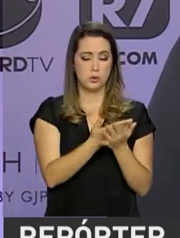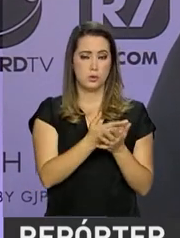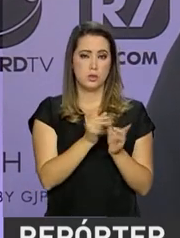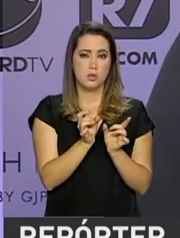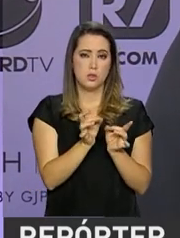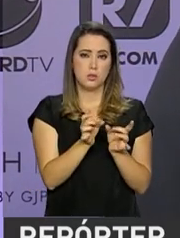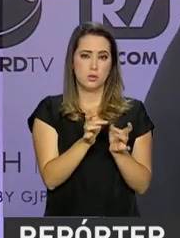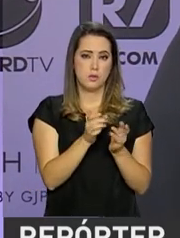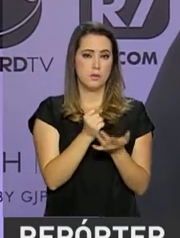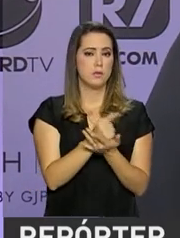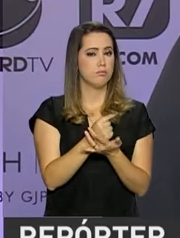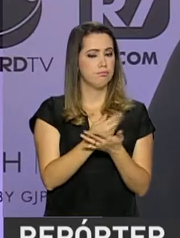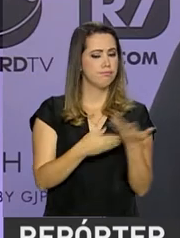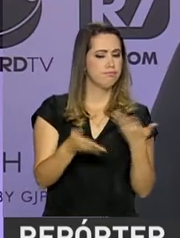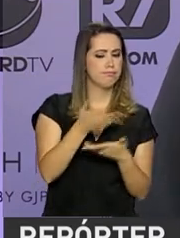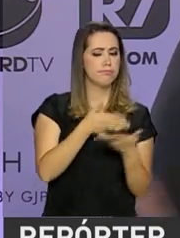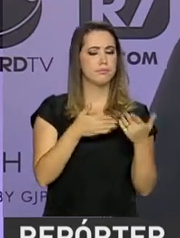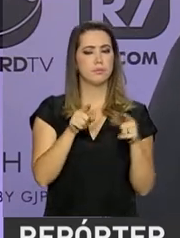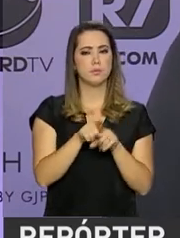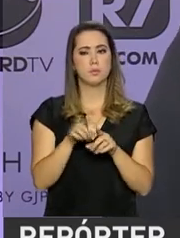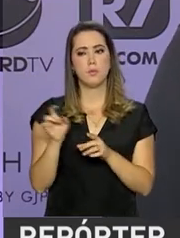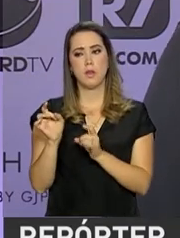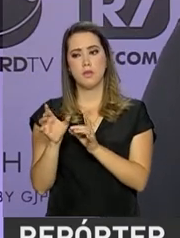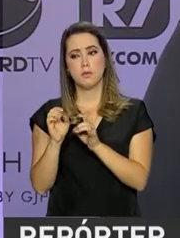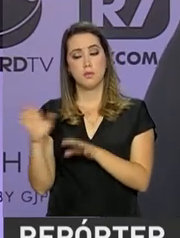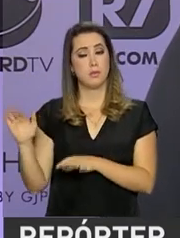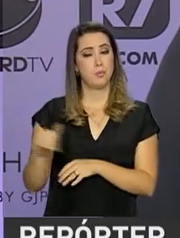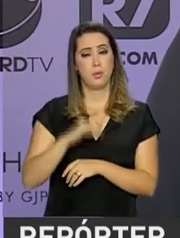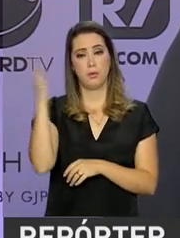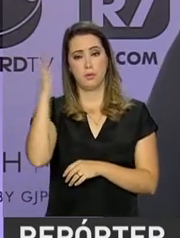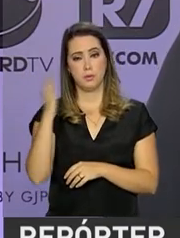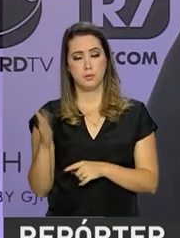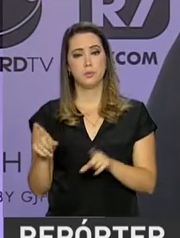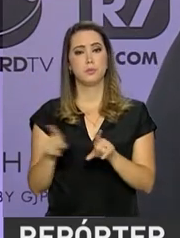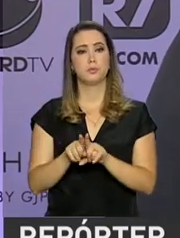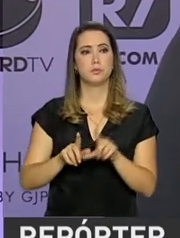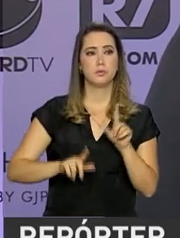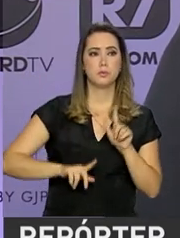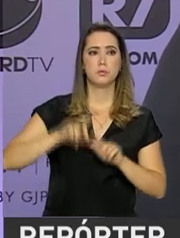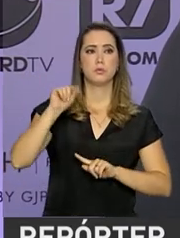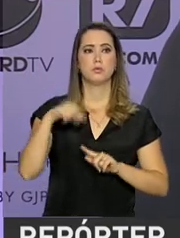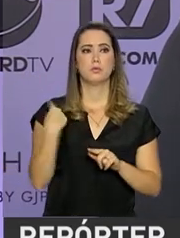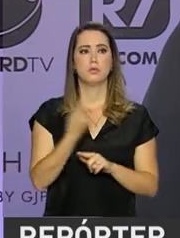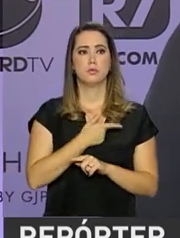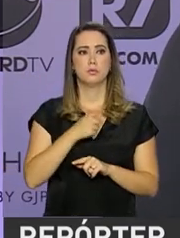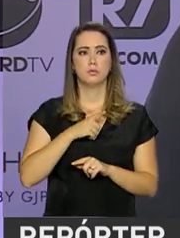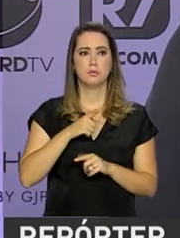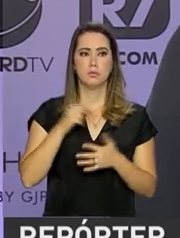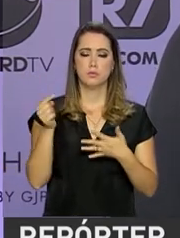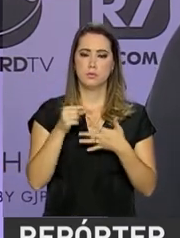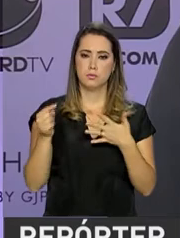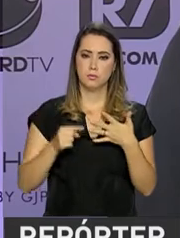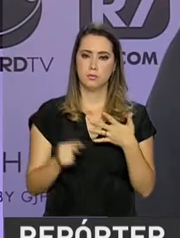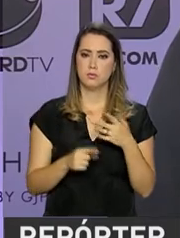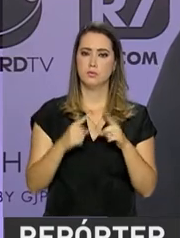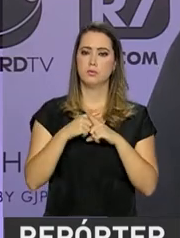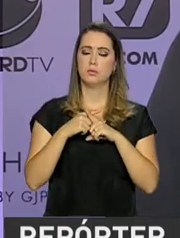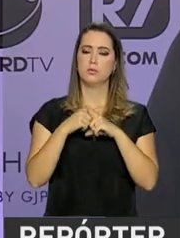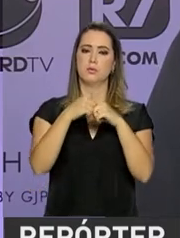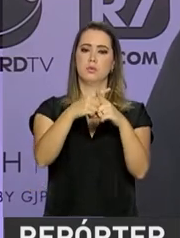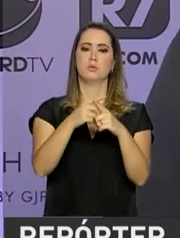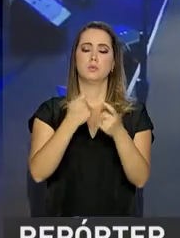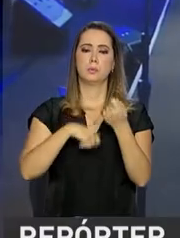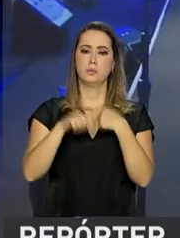produtivo nós temos as exportações também é batendo recorde então nós temos alguns indicadores positivos pra